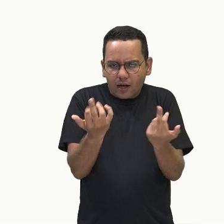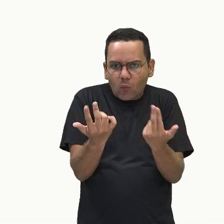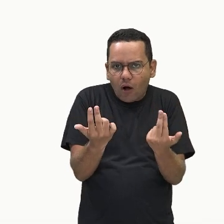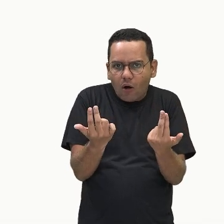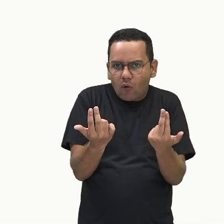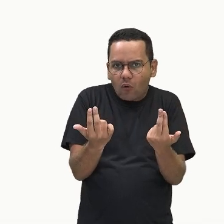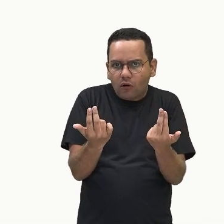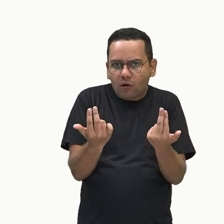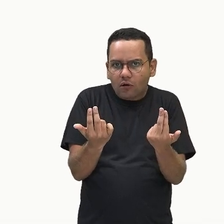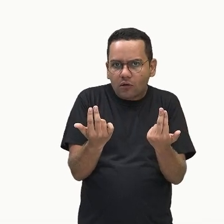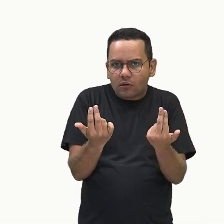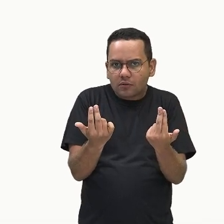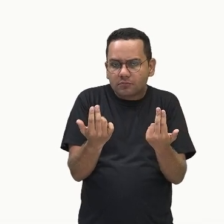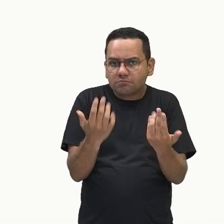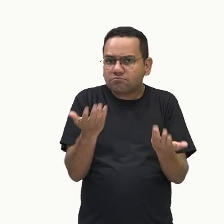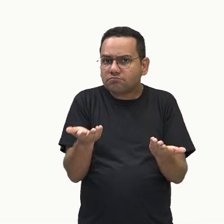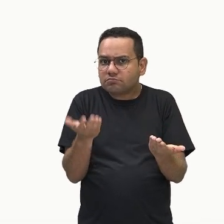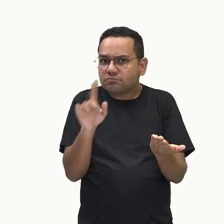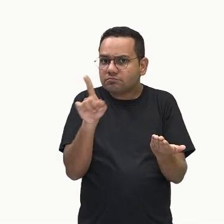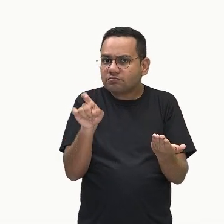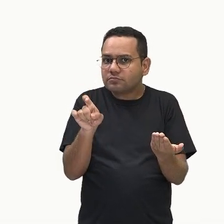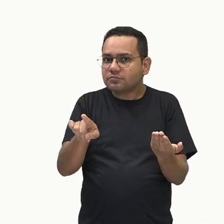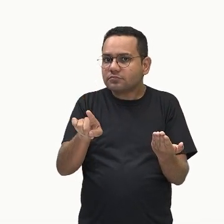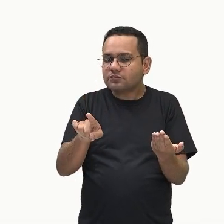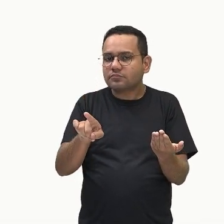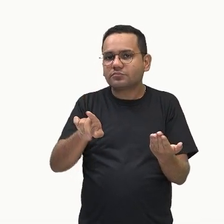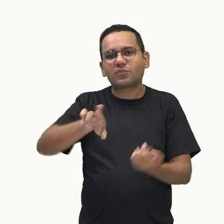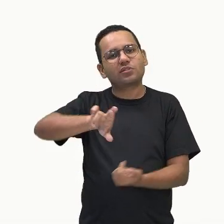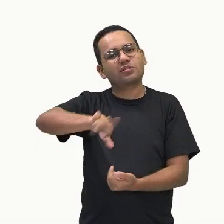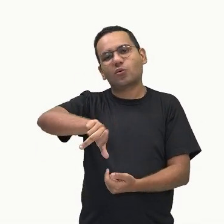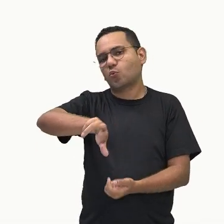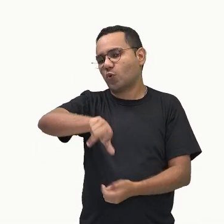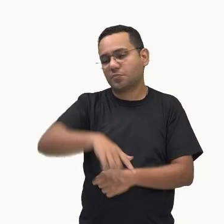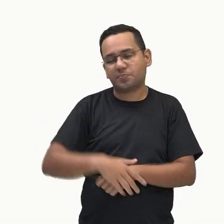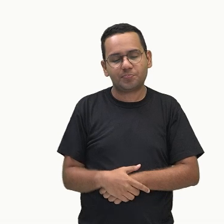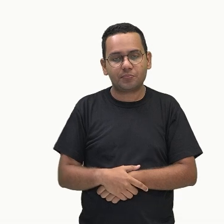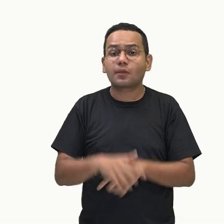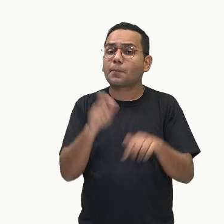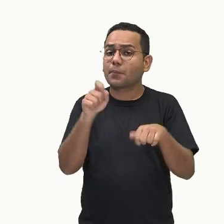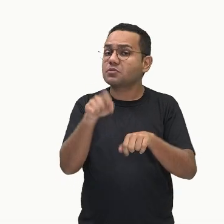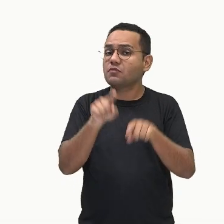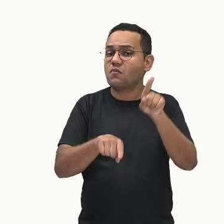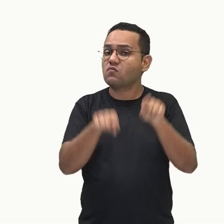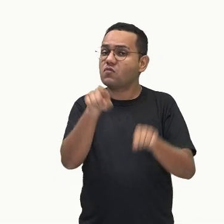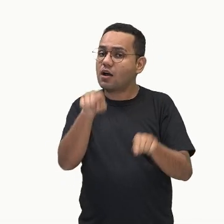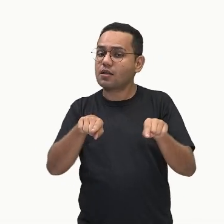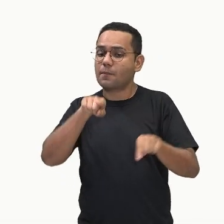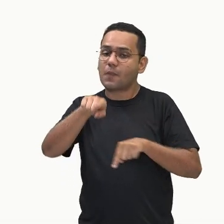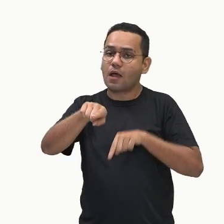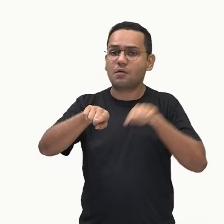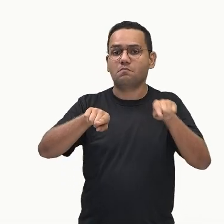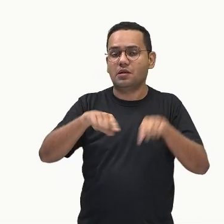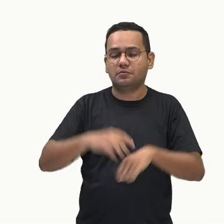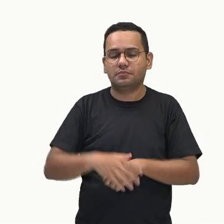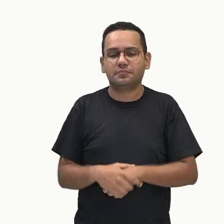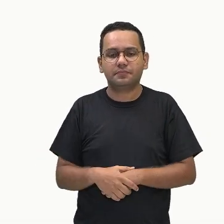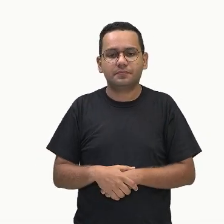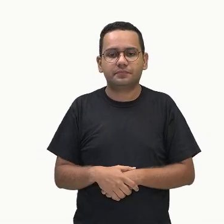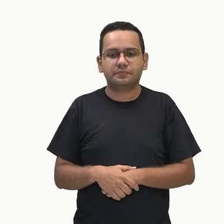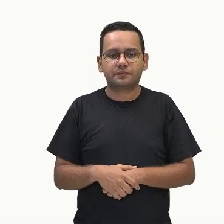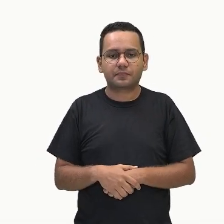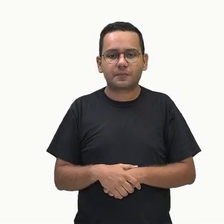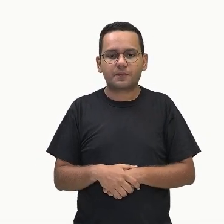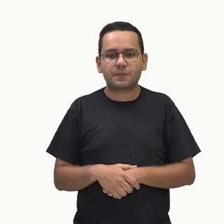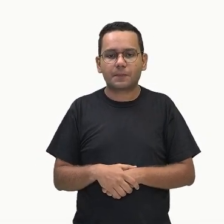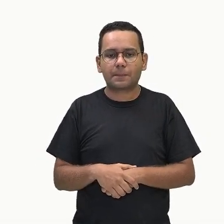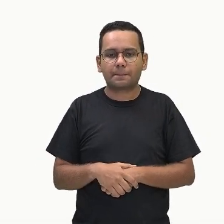no núcleo? Não, essa quantidade pode variar. É a mesma quantidade de